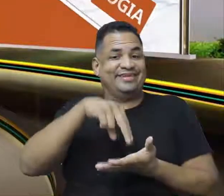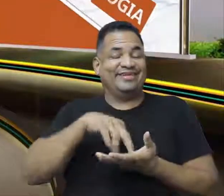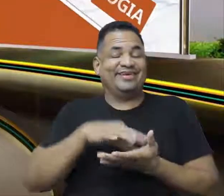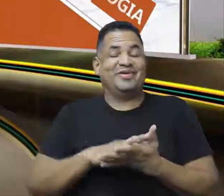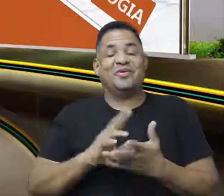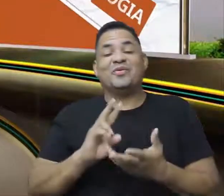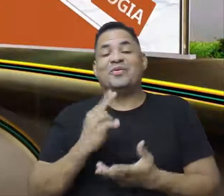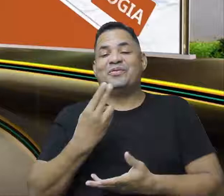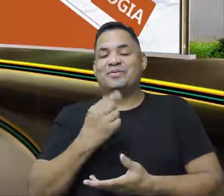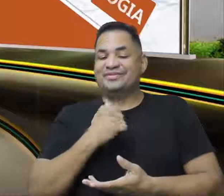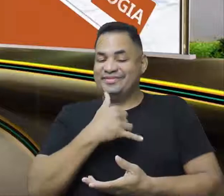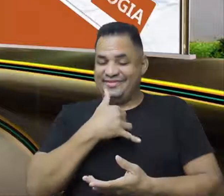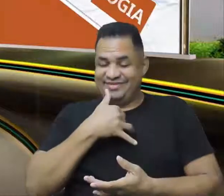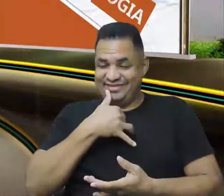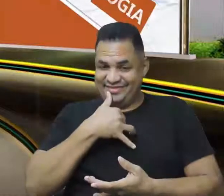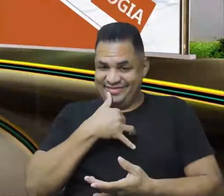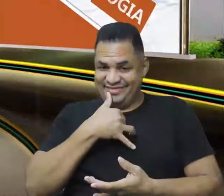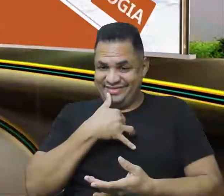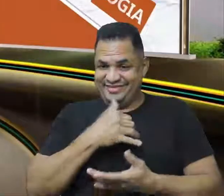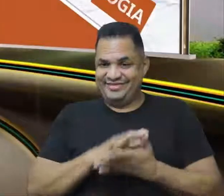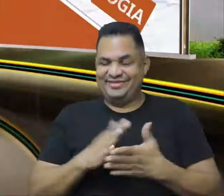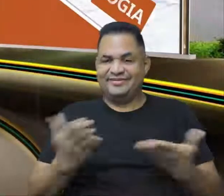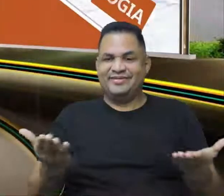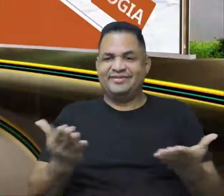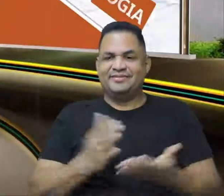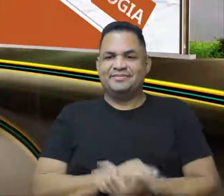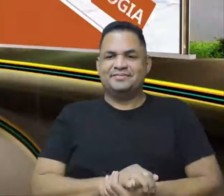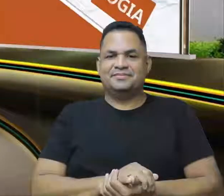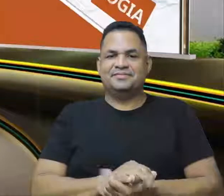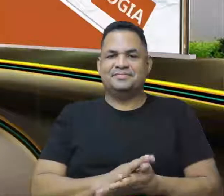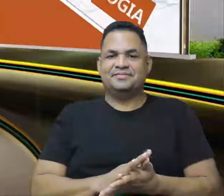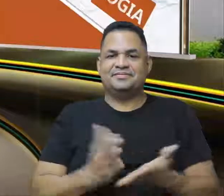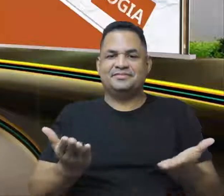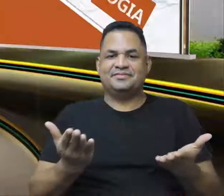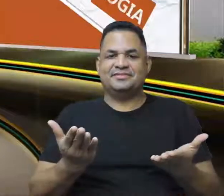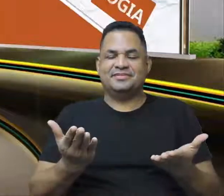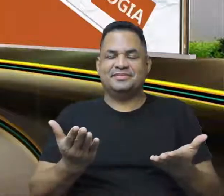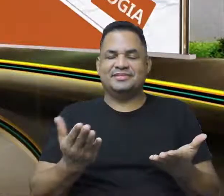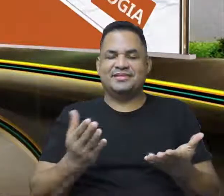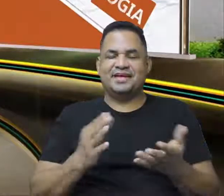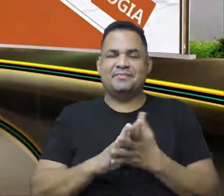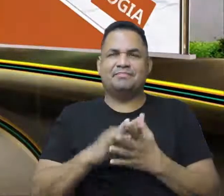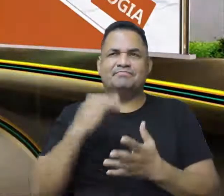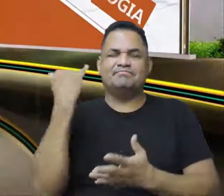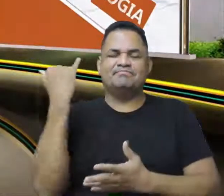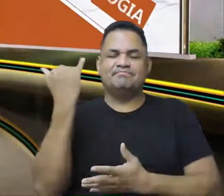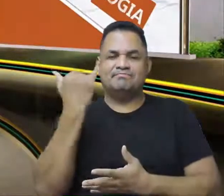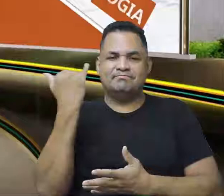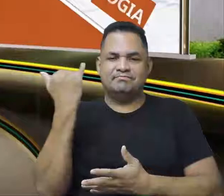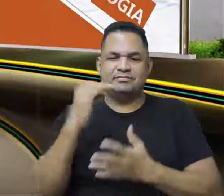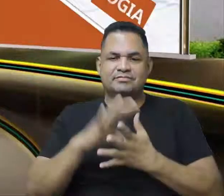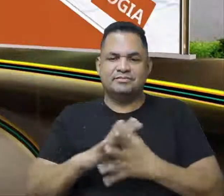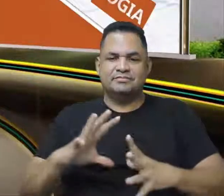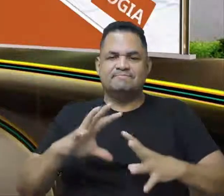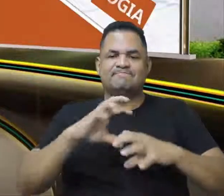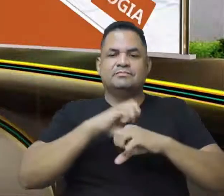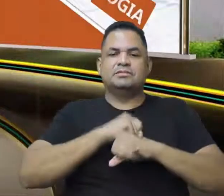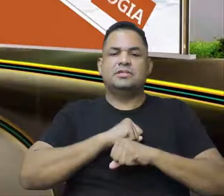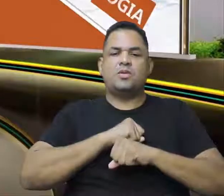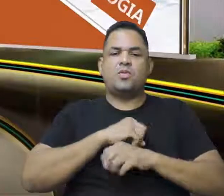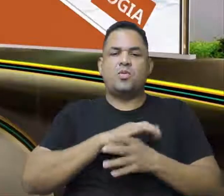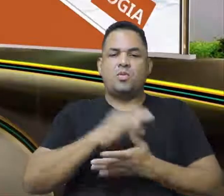vocês, né? Então, vocês, por isso que é importante, né? Quanto mais a gente se apropriar do